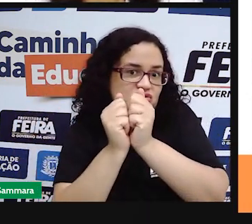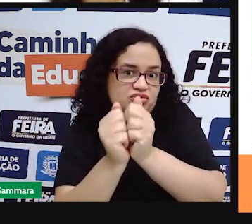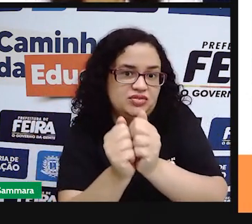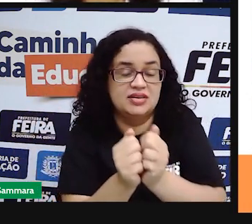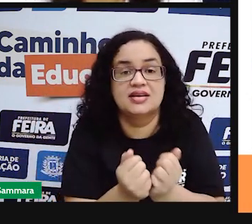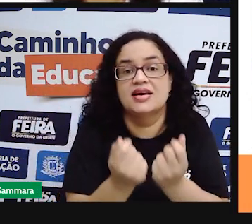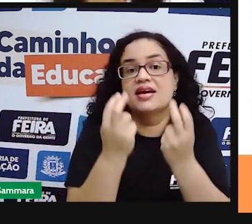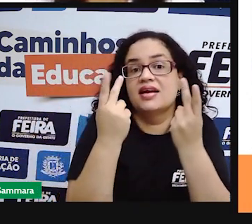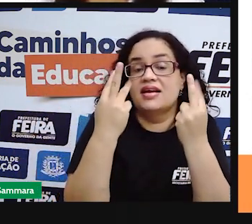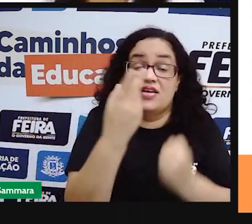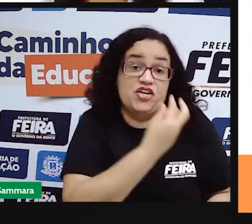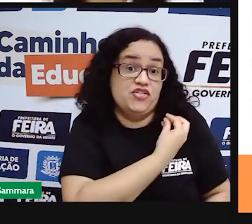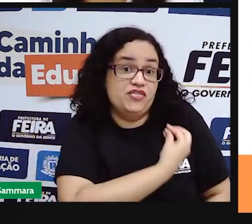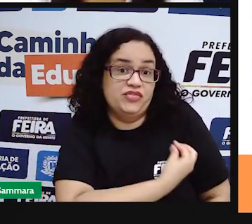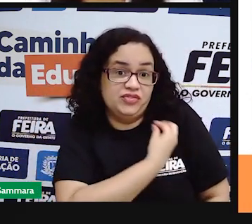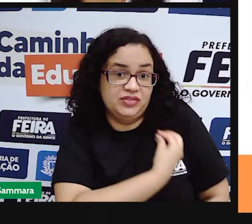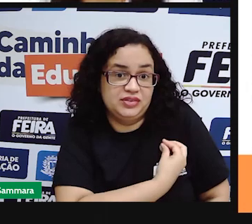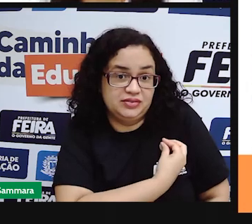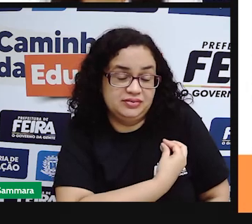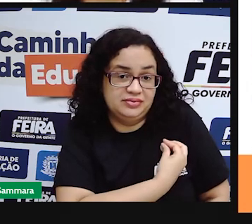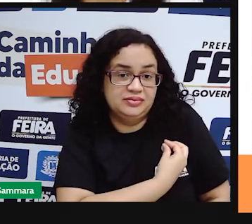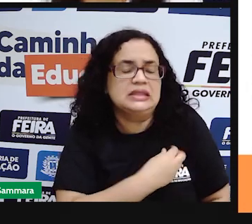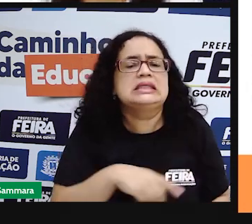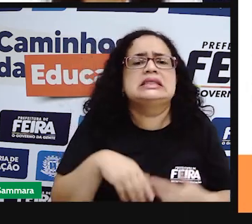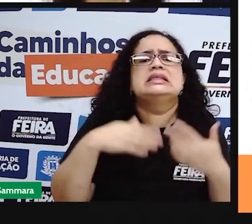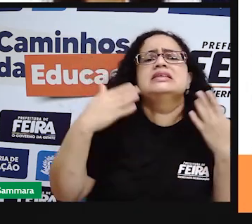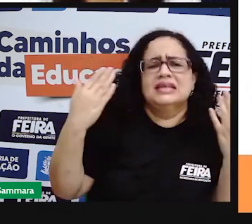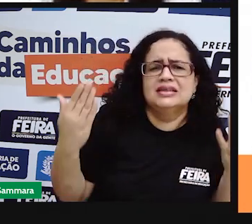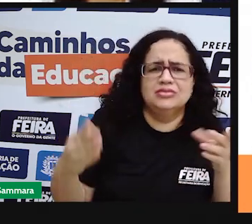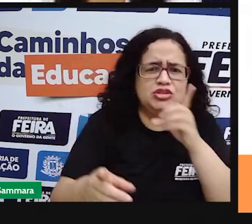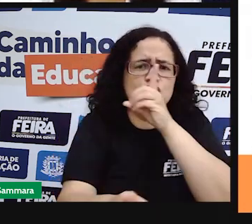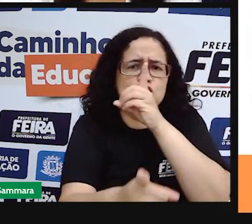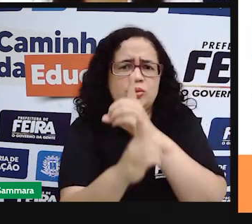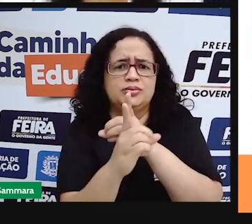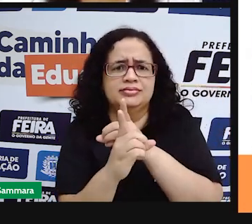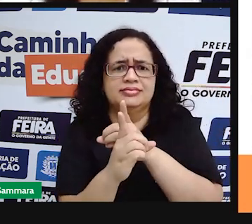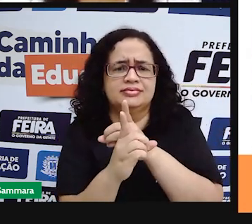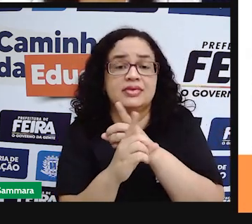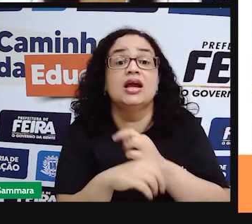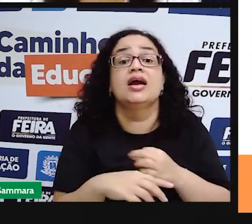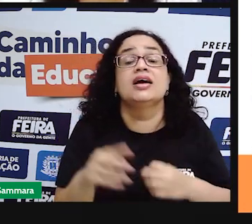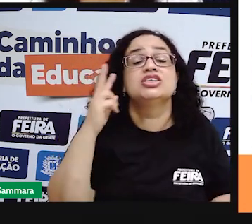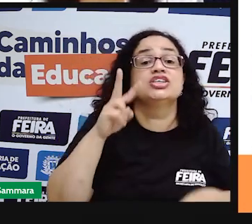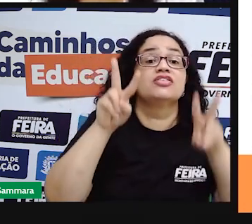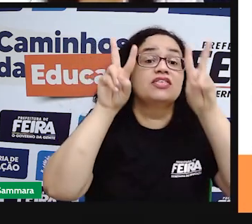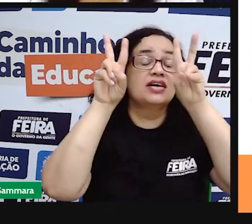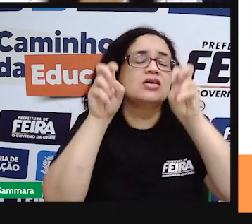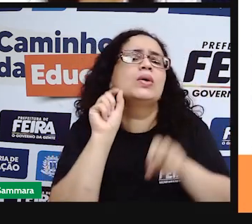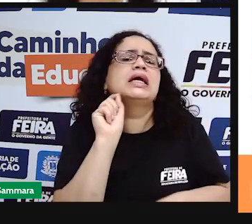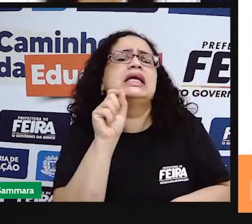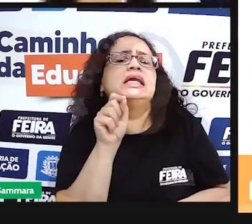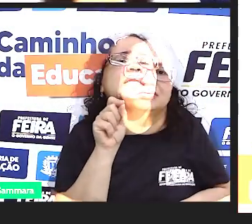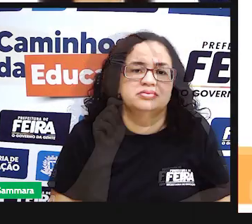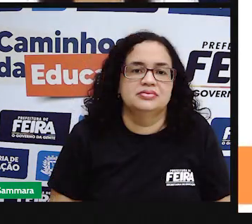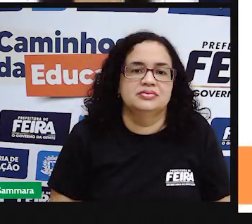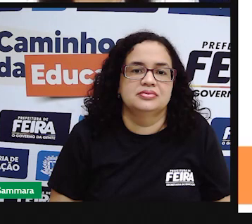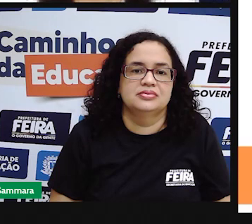é bidimensional. E aí descobriram? Nós estamos falando de quê?